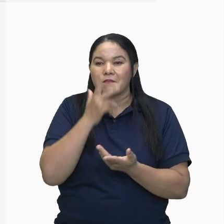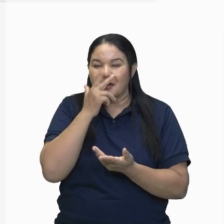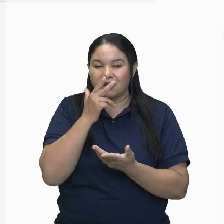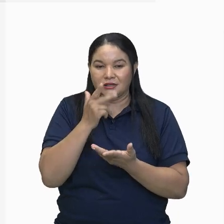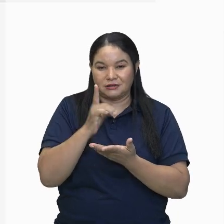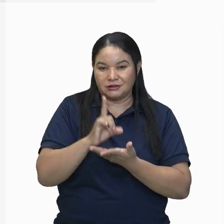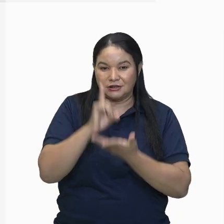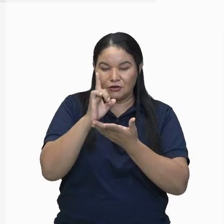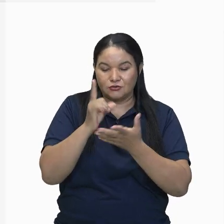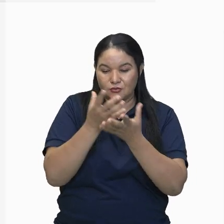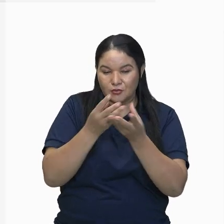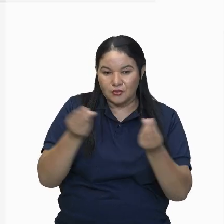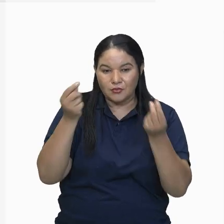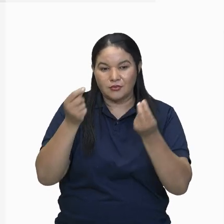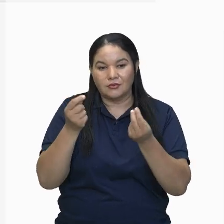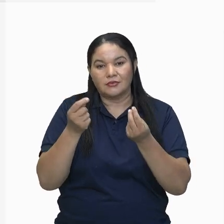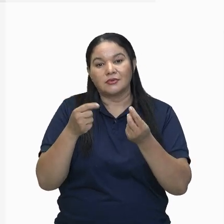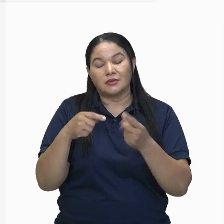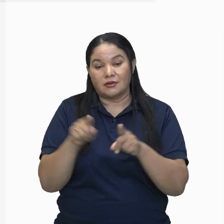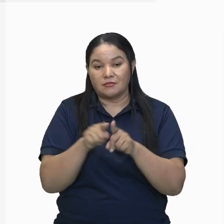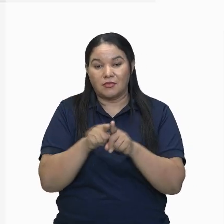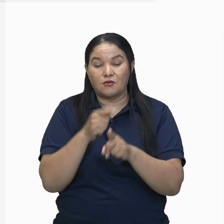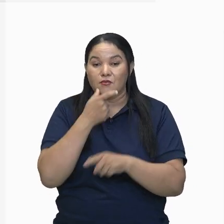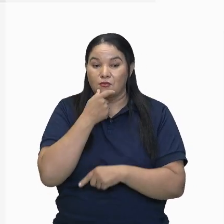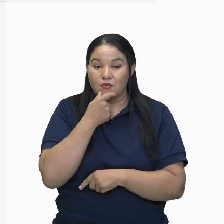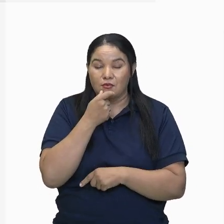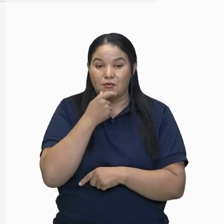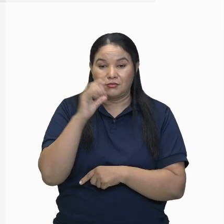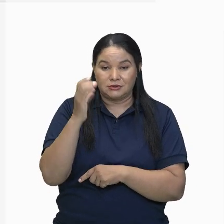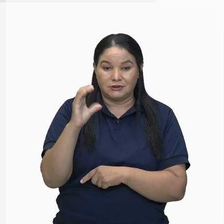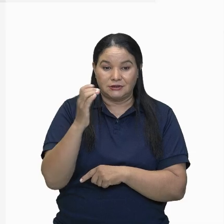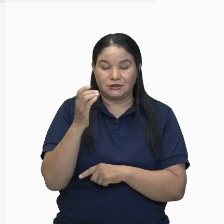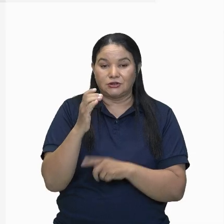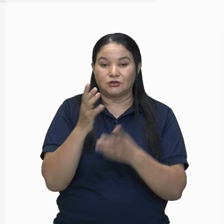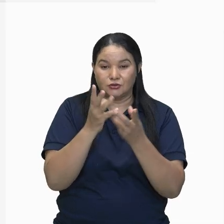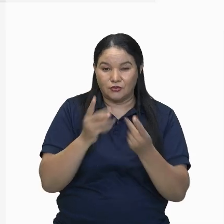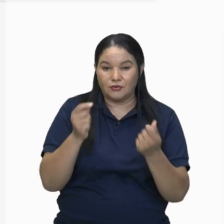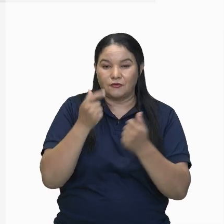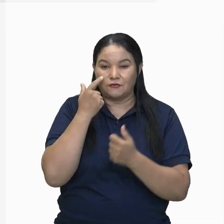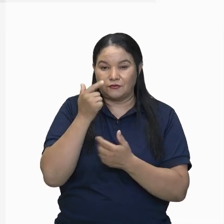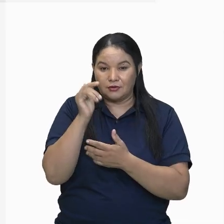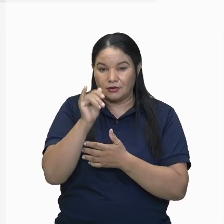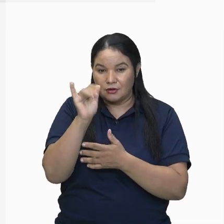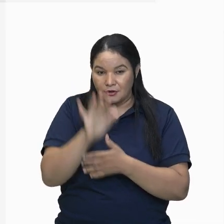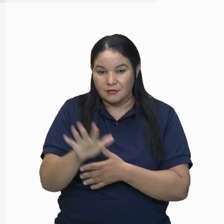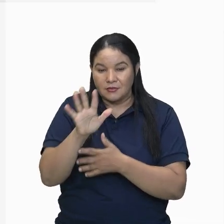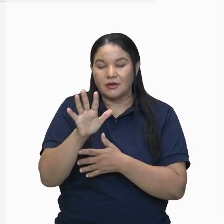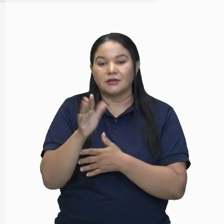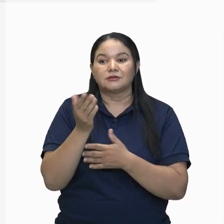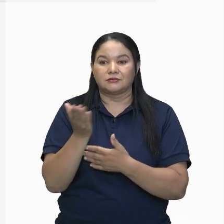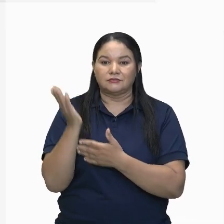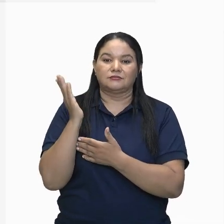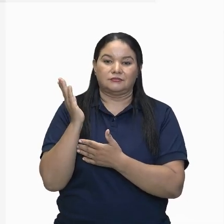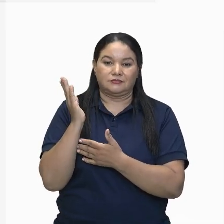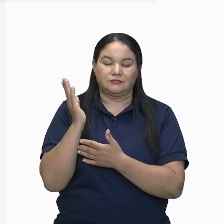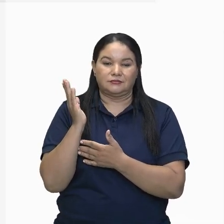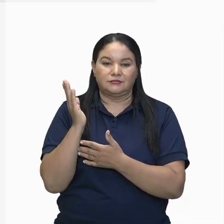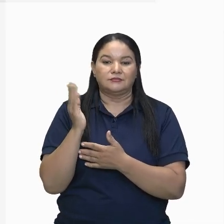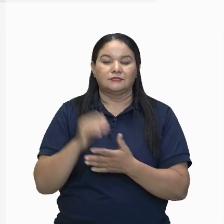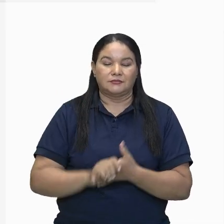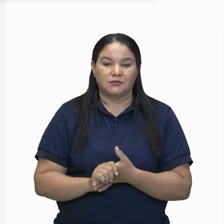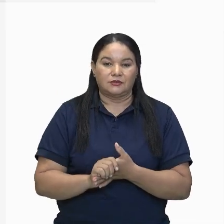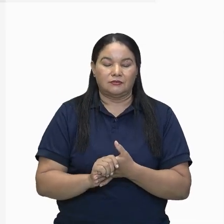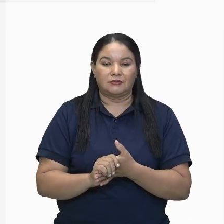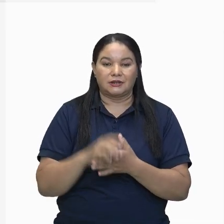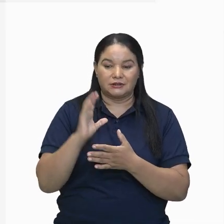homem cientista. Olha essa imagem legal aí, né? Da lupa e a cruz aí. Então, uma mata a